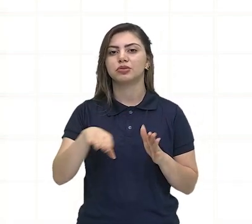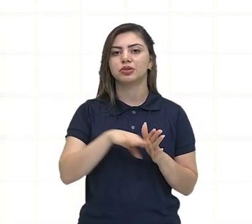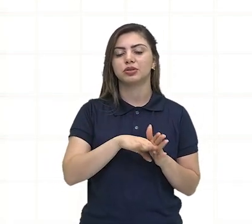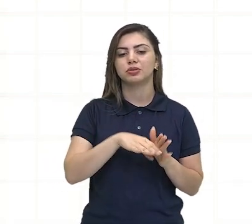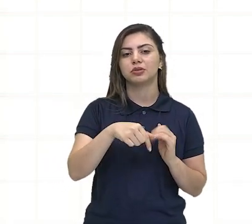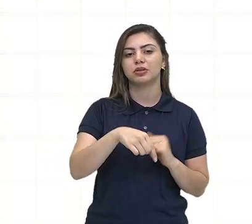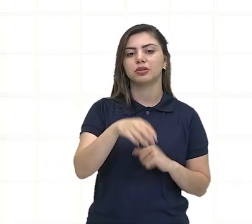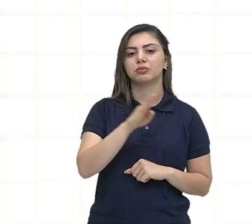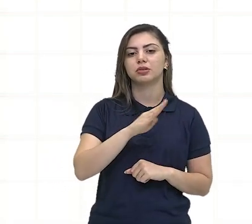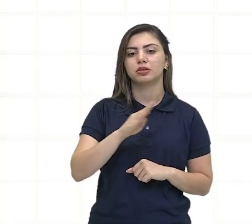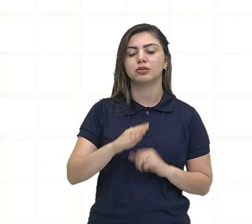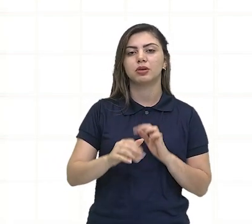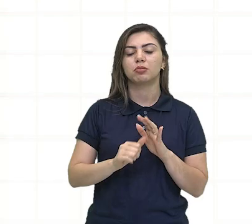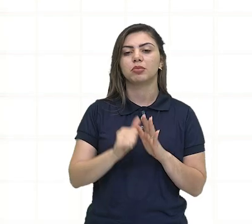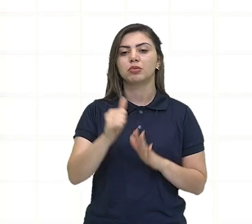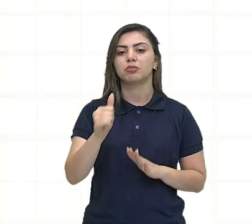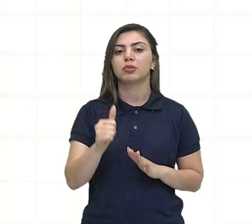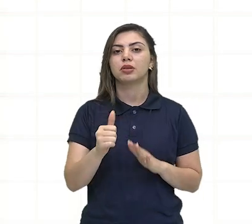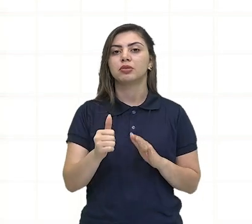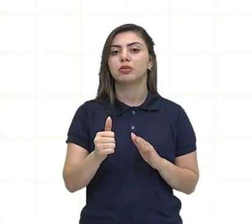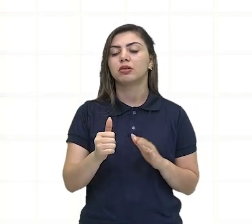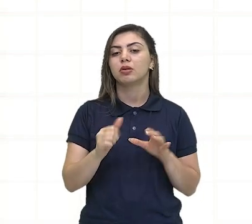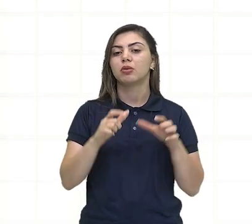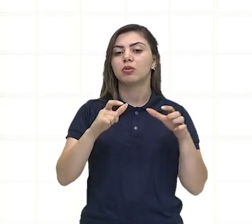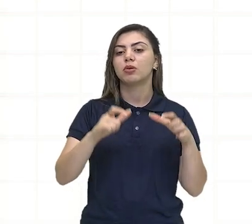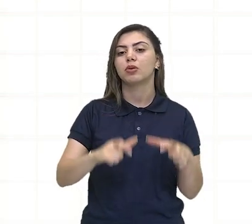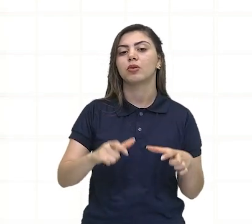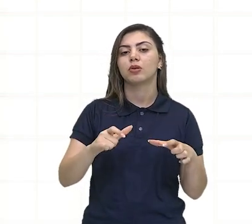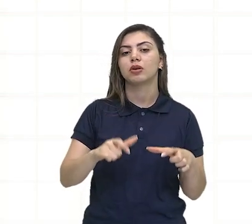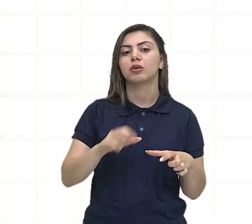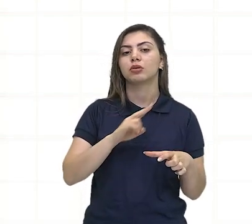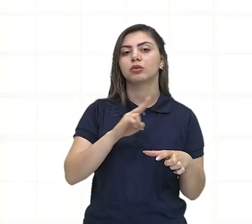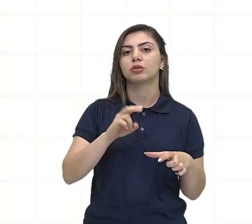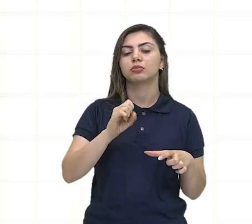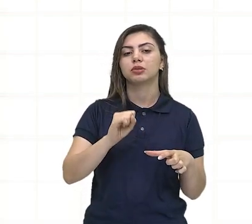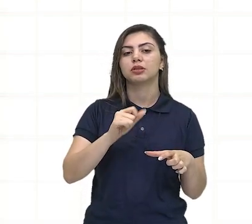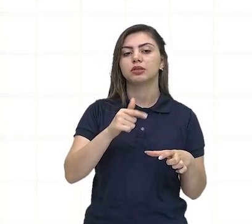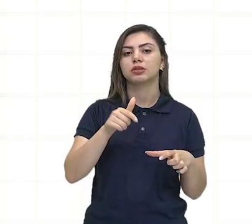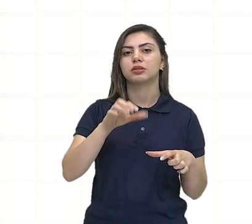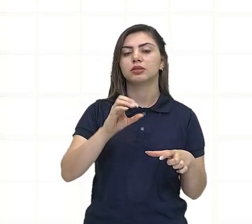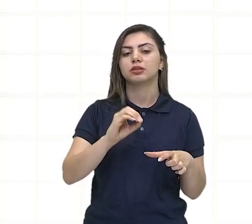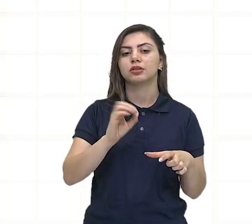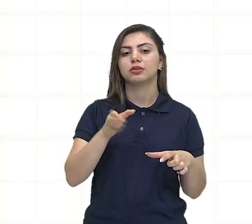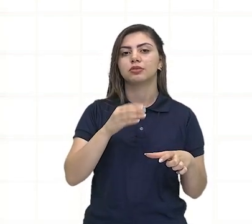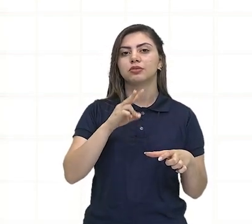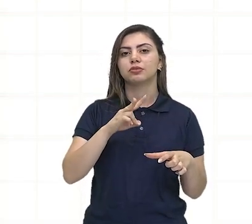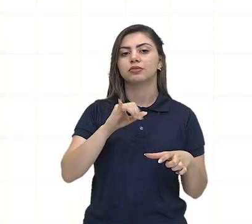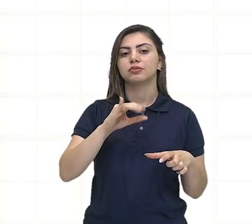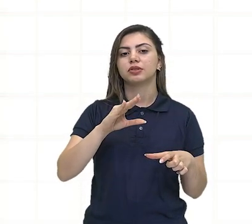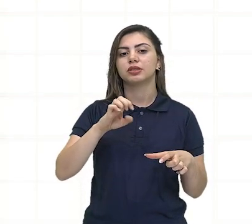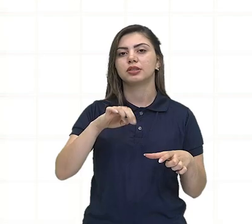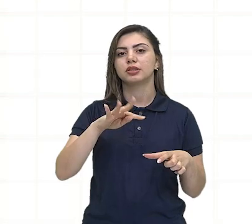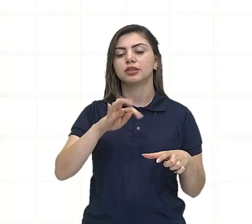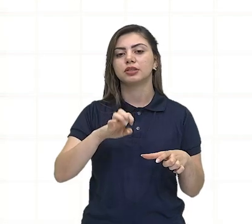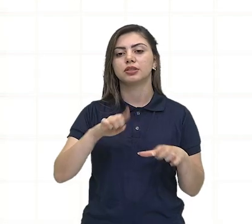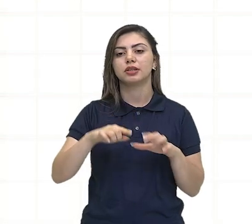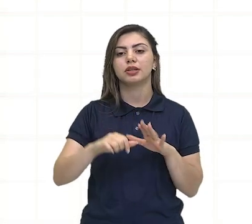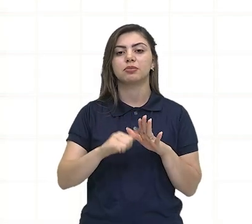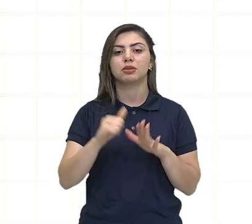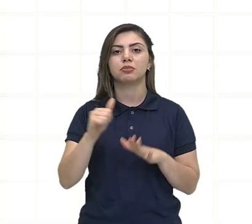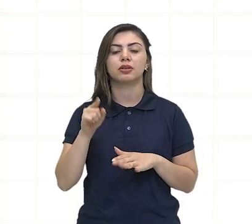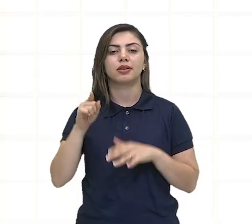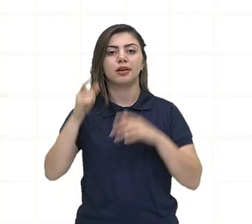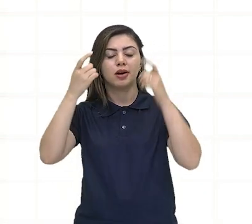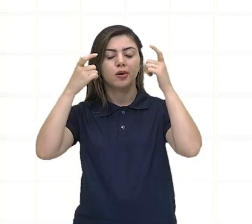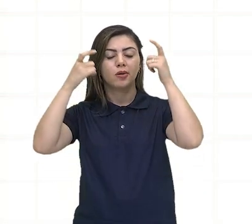criada no Brasil foi a vila de São Vicente, né, que foi a primeira vila ali reconhecida pela coroa